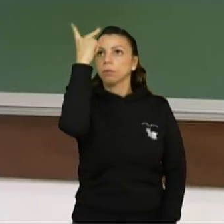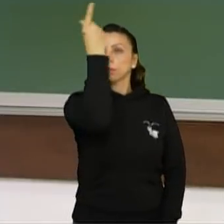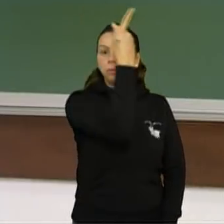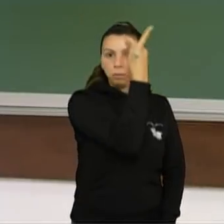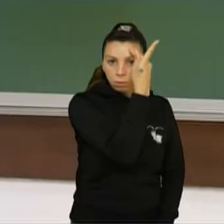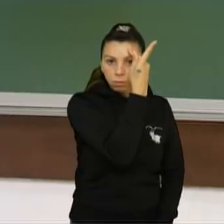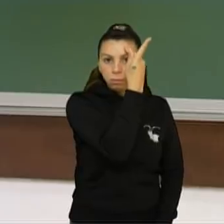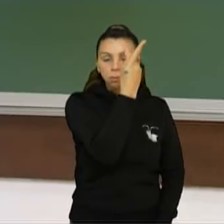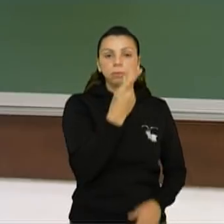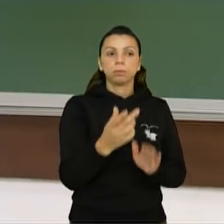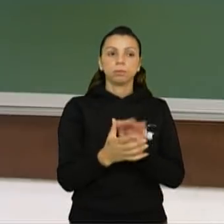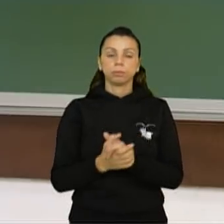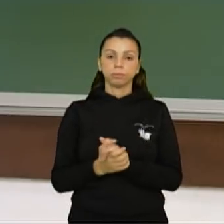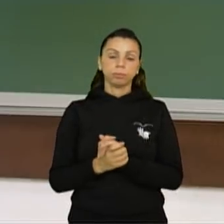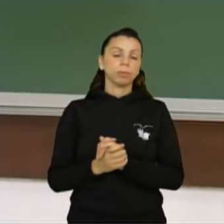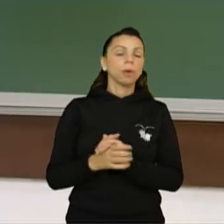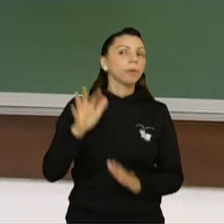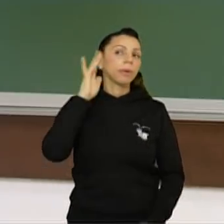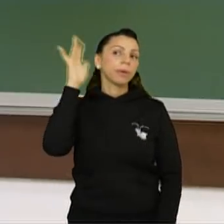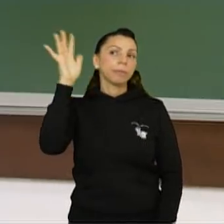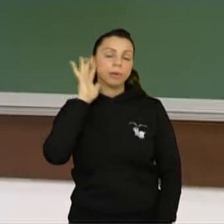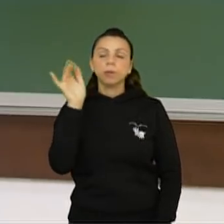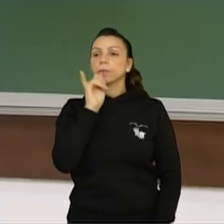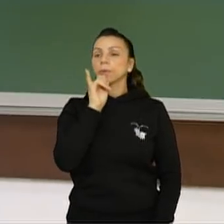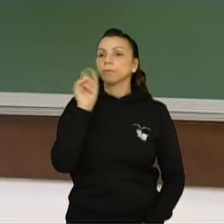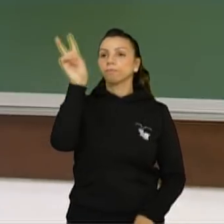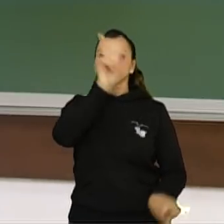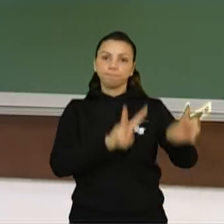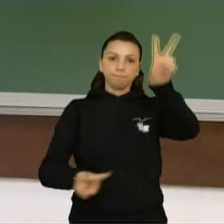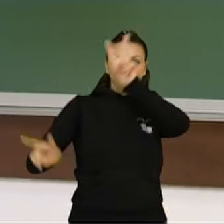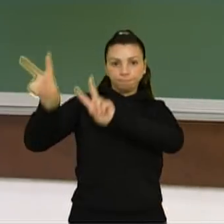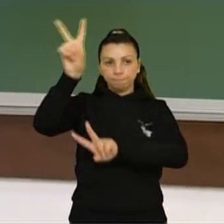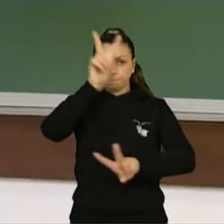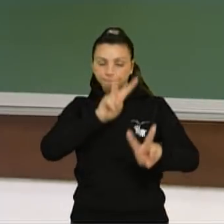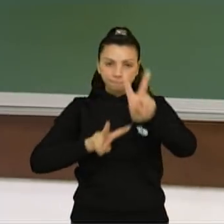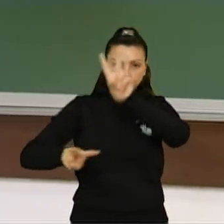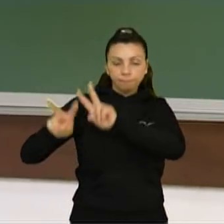para captação. Então imagina que você está vendo uma determinada imagem da pessoa